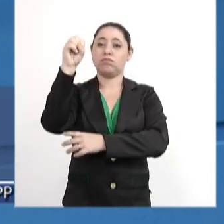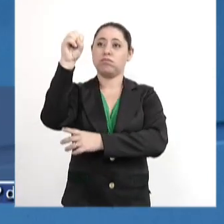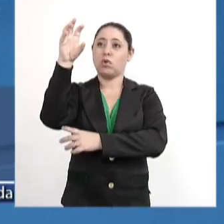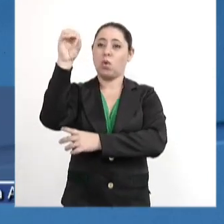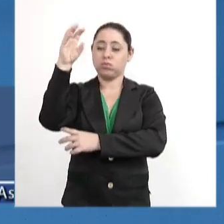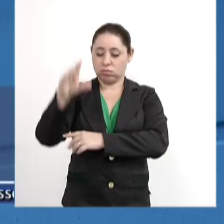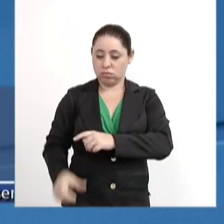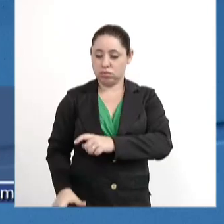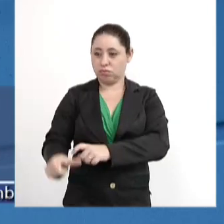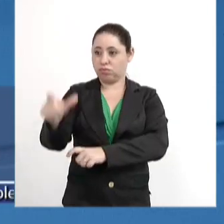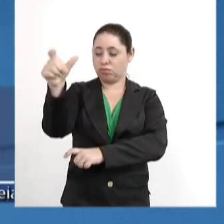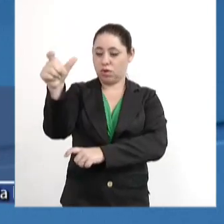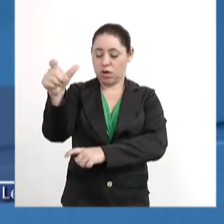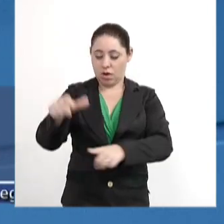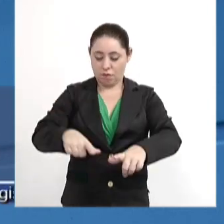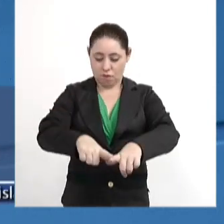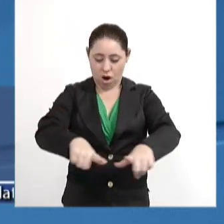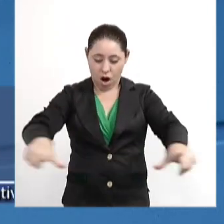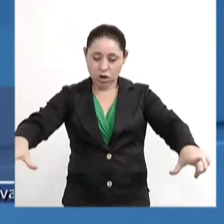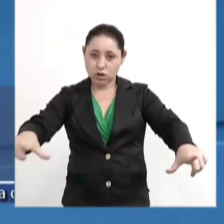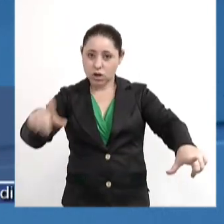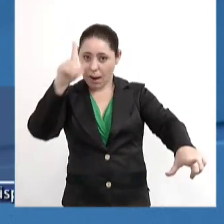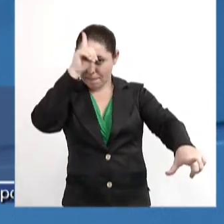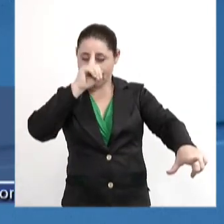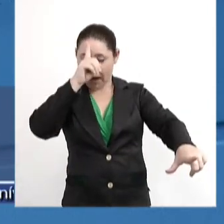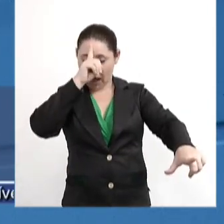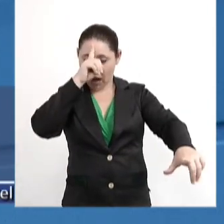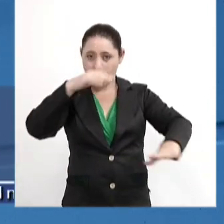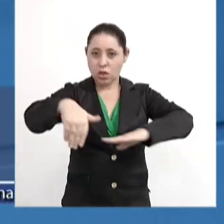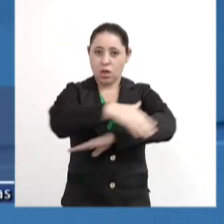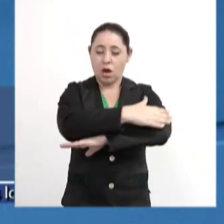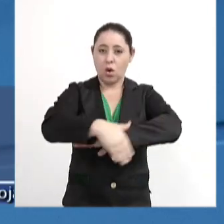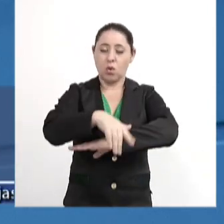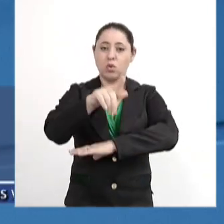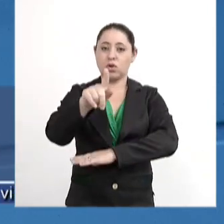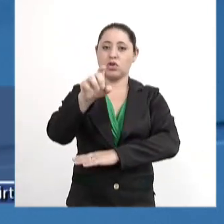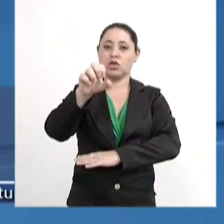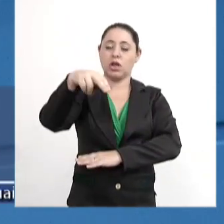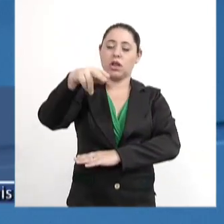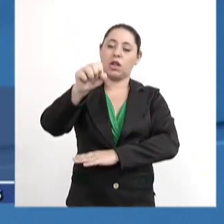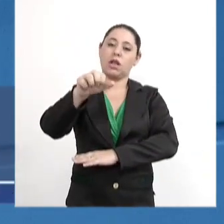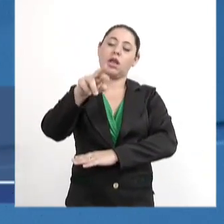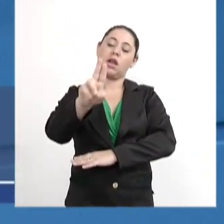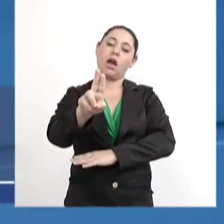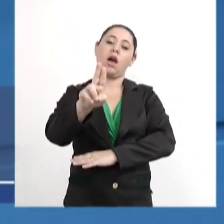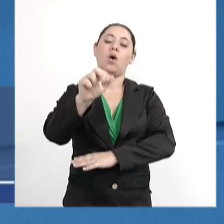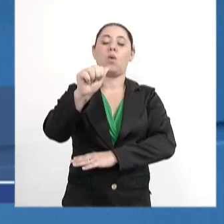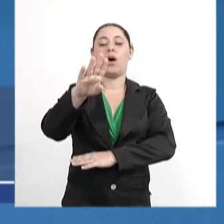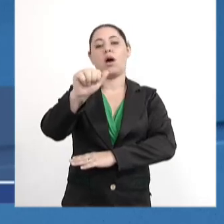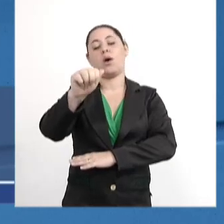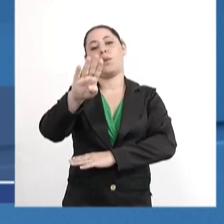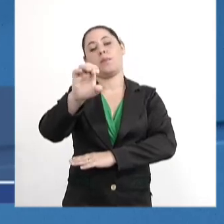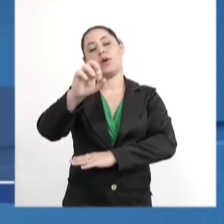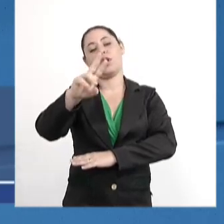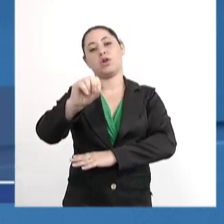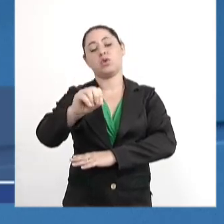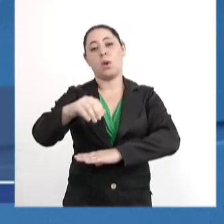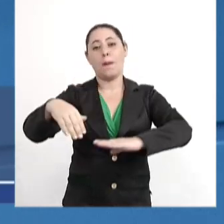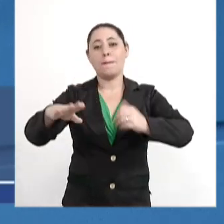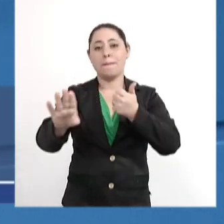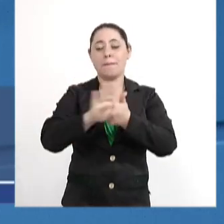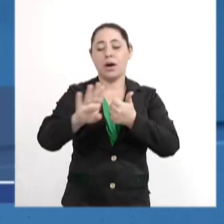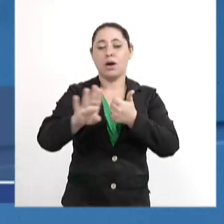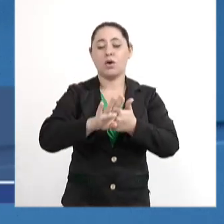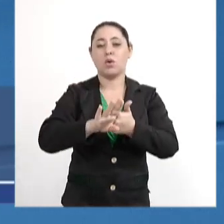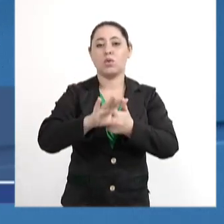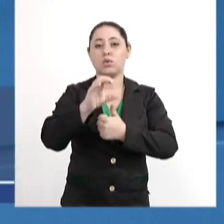sinalização horizontal, faixa amarela, na extensão da Avenida General Alberto Carlos Mendonça Lima, que compreende os bairros São Conrado e